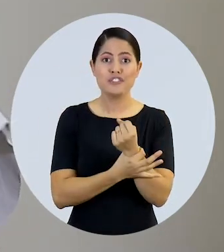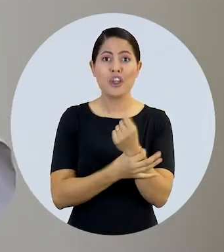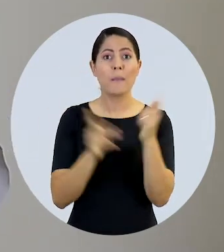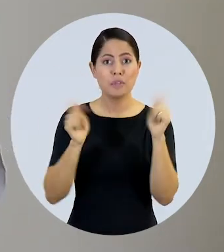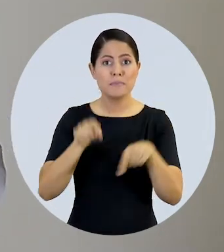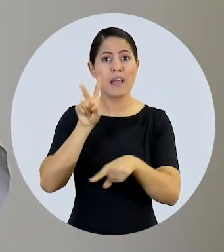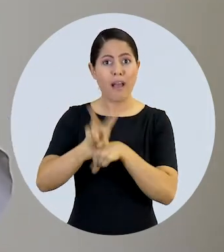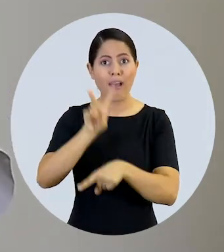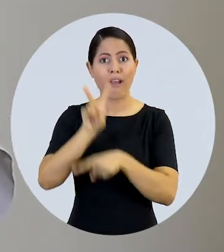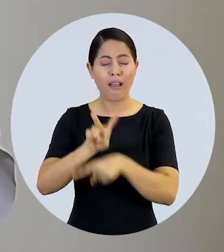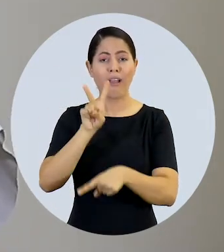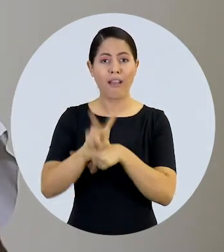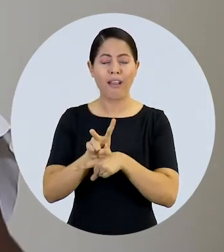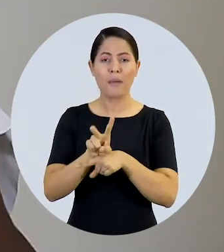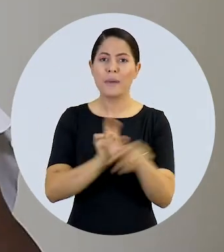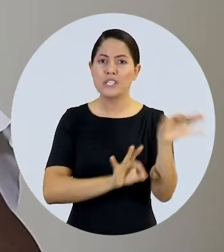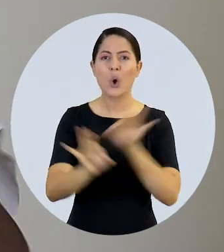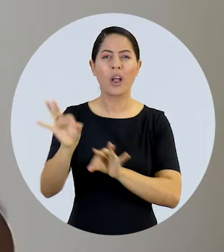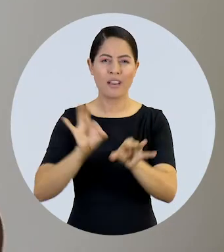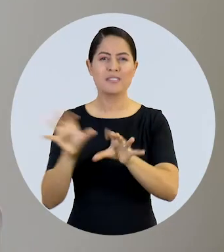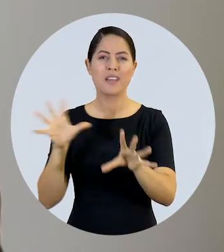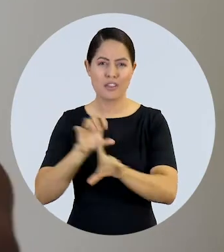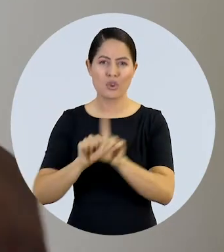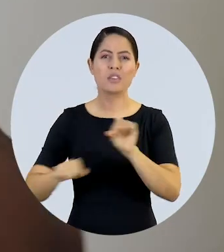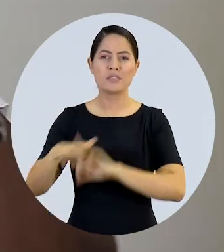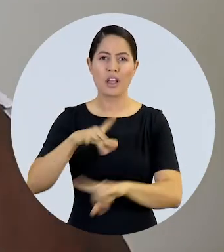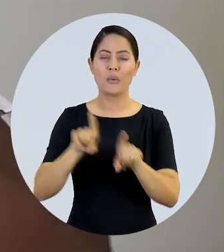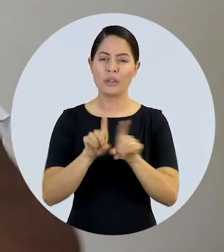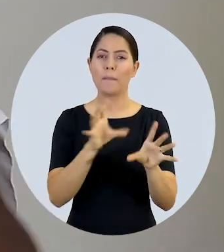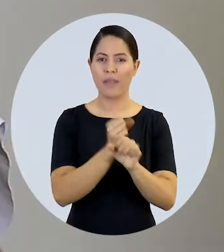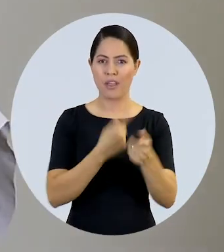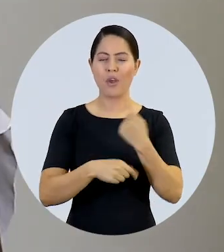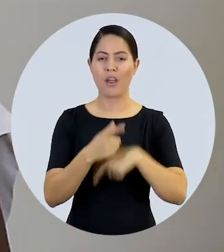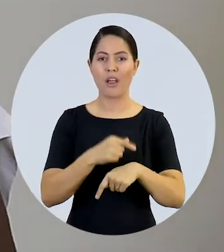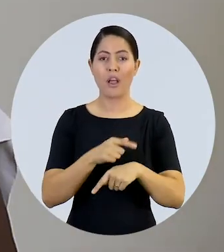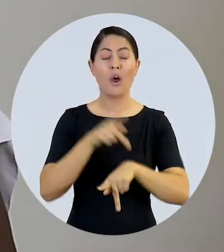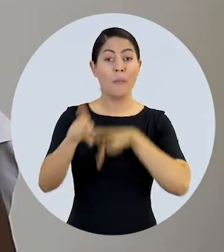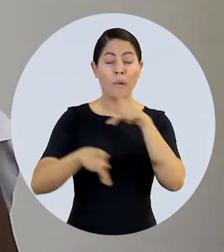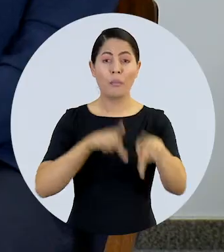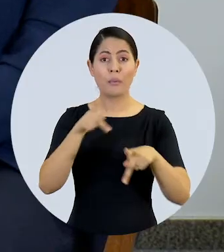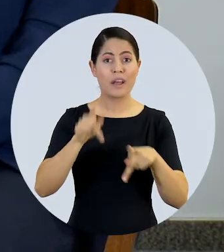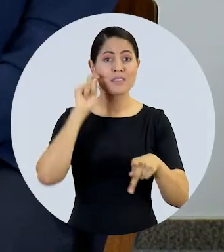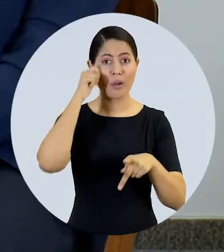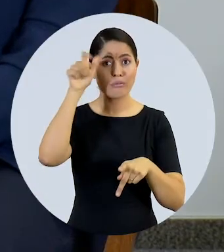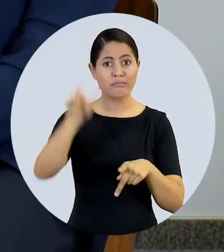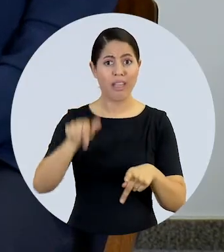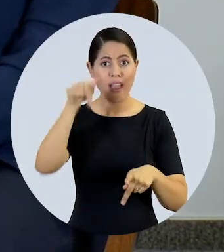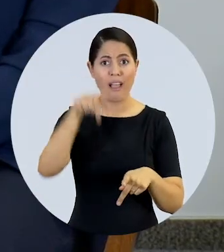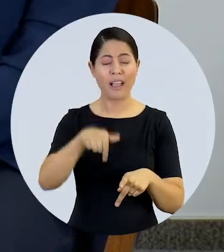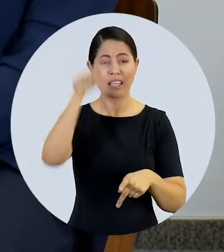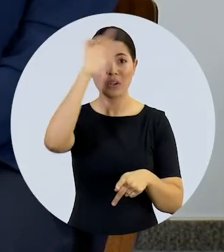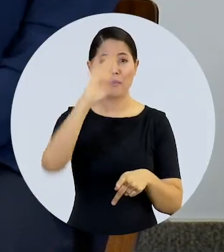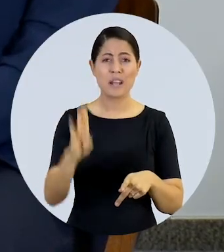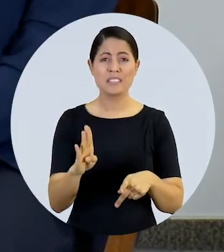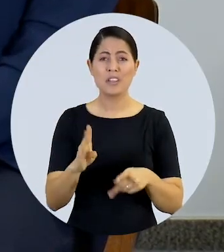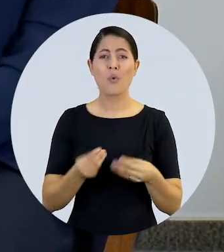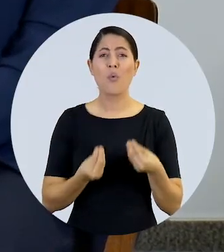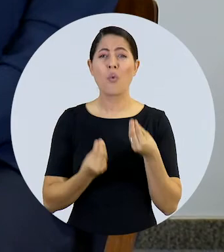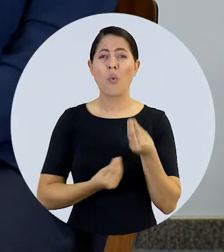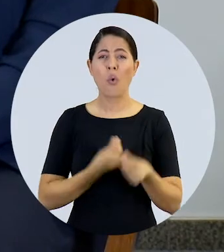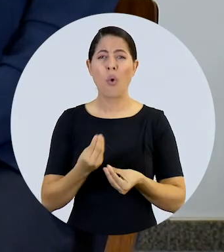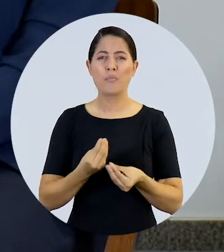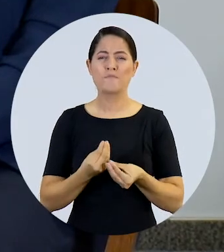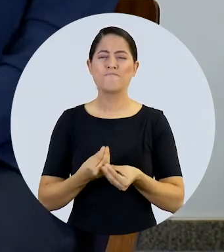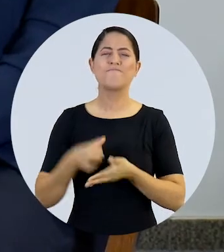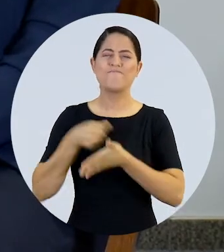sistema condições para que elas se organizassem social e economicamente no país. A população negra vive no Brasil